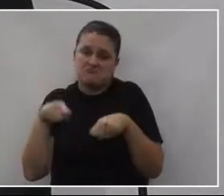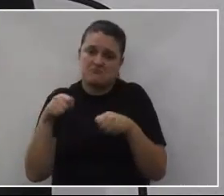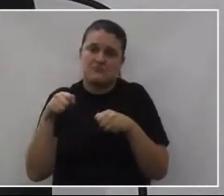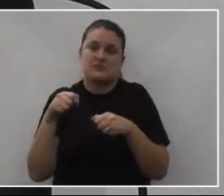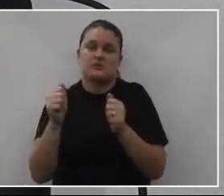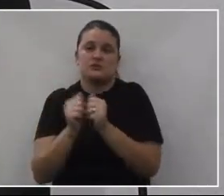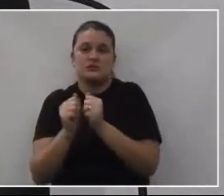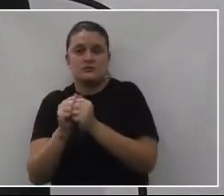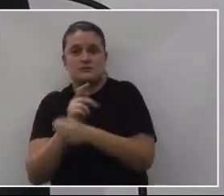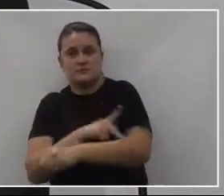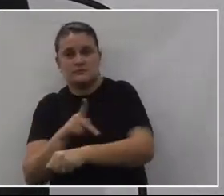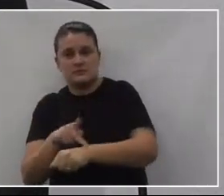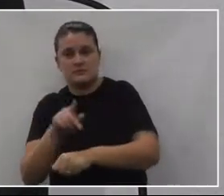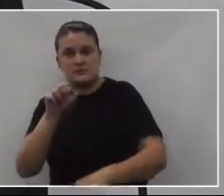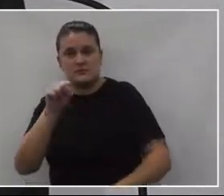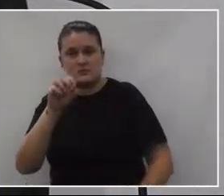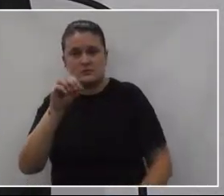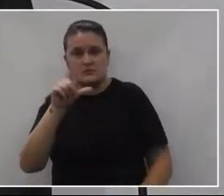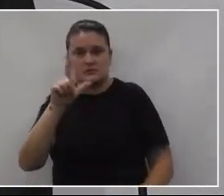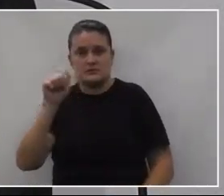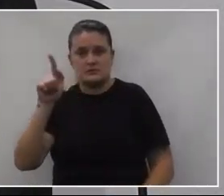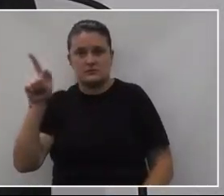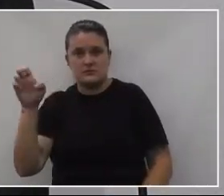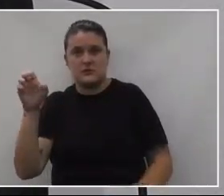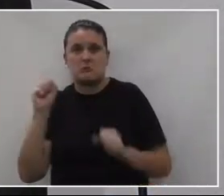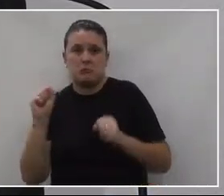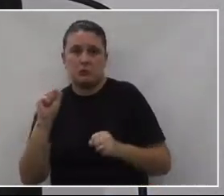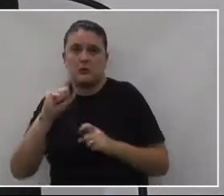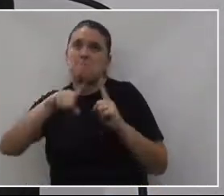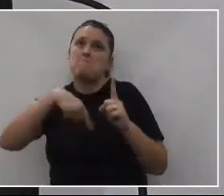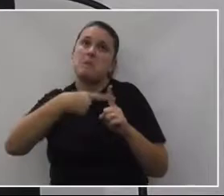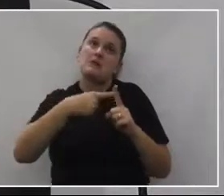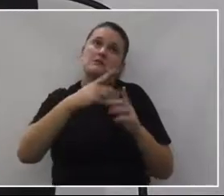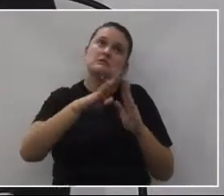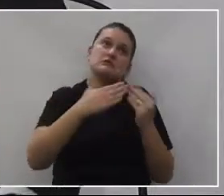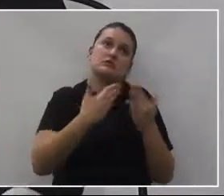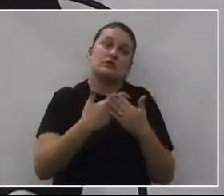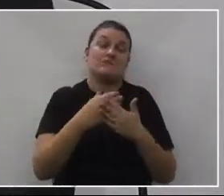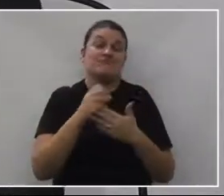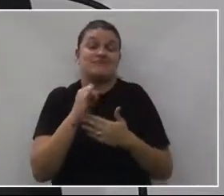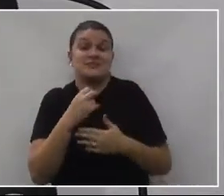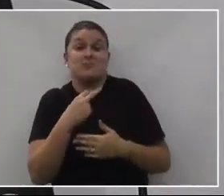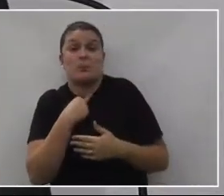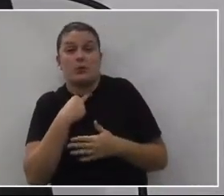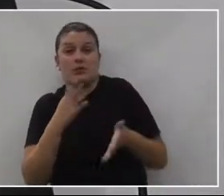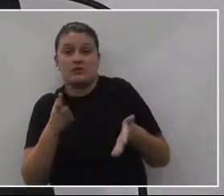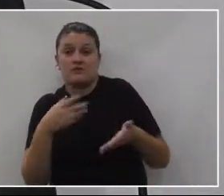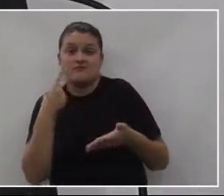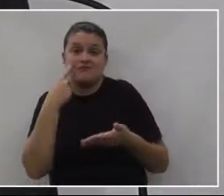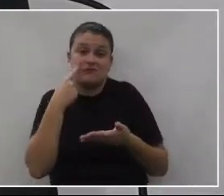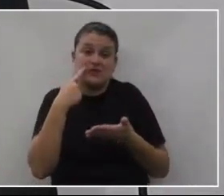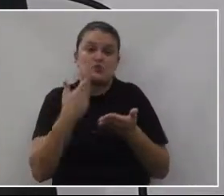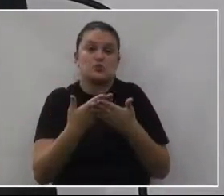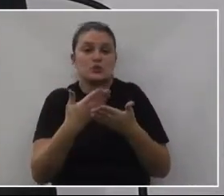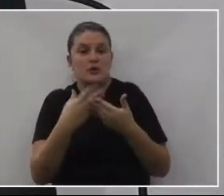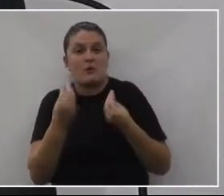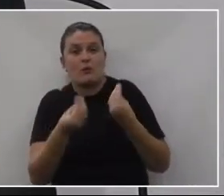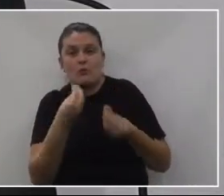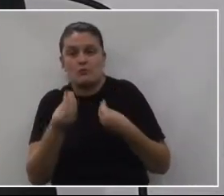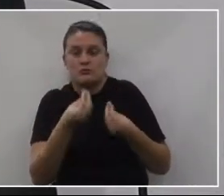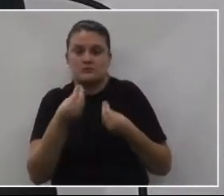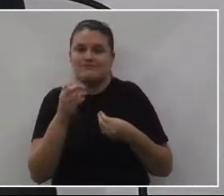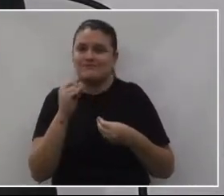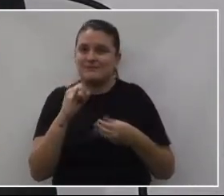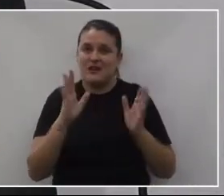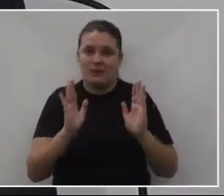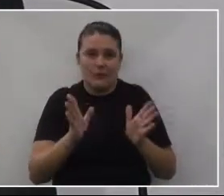Solange. Quem sabe a gente já não possa incluir mais 1 ou 2 escolas, mas se não for possível, na eventualidade de não ser possível já nessa primeira